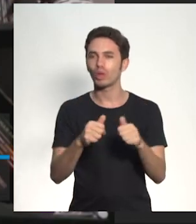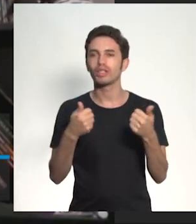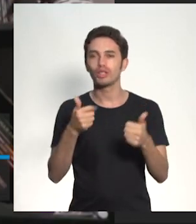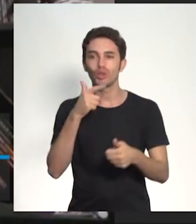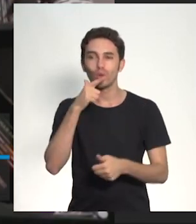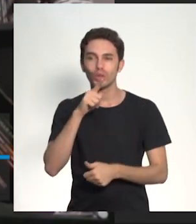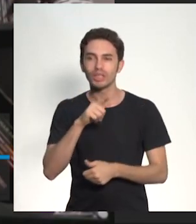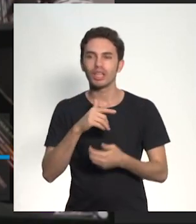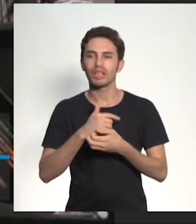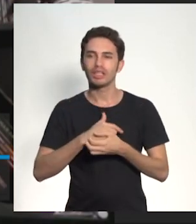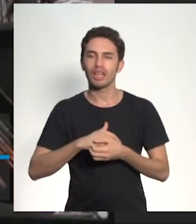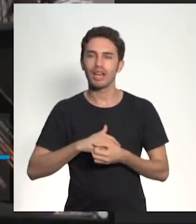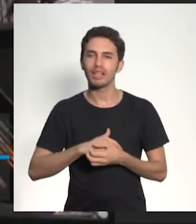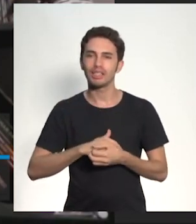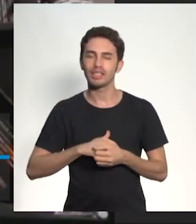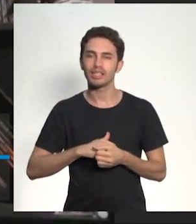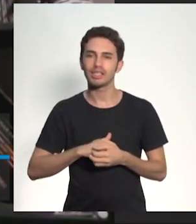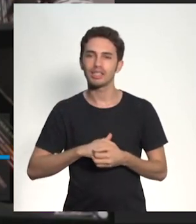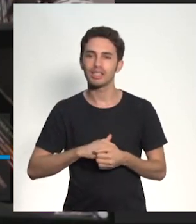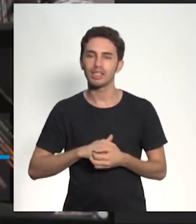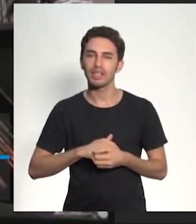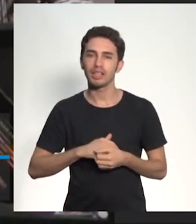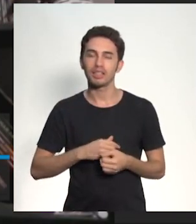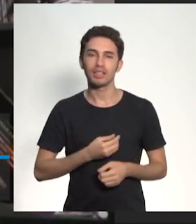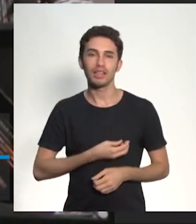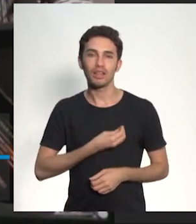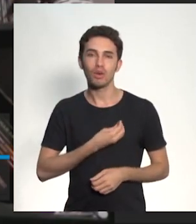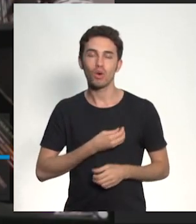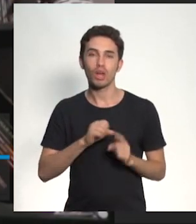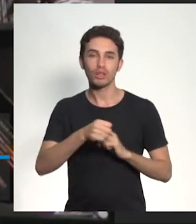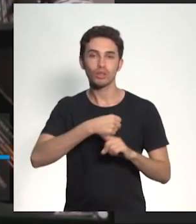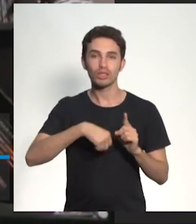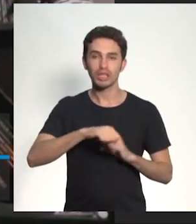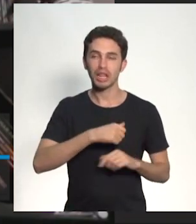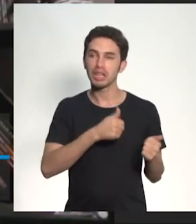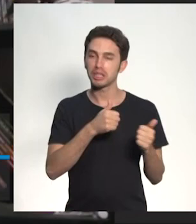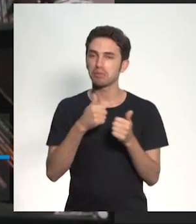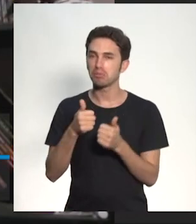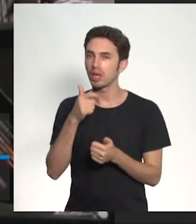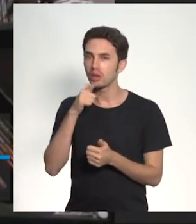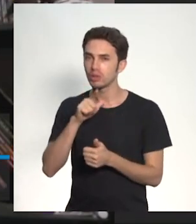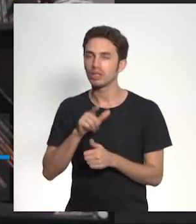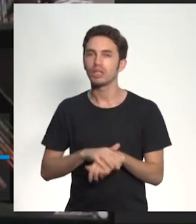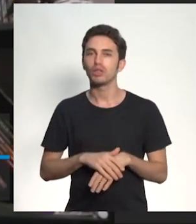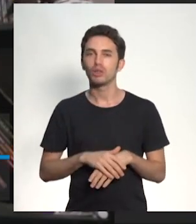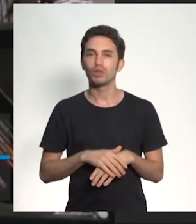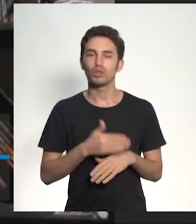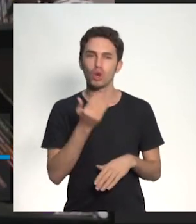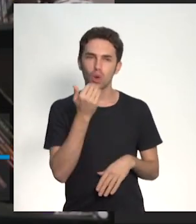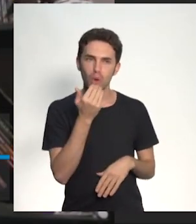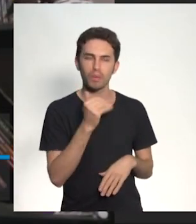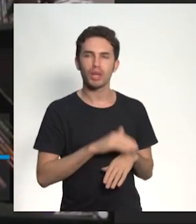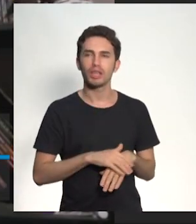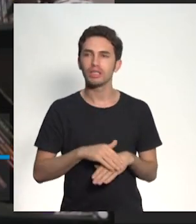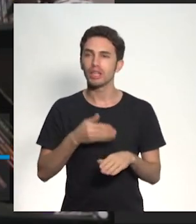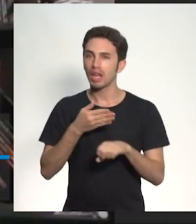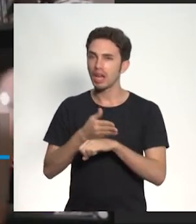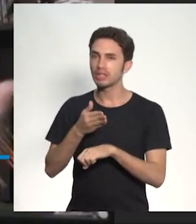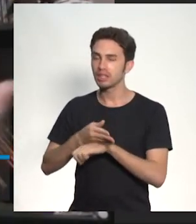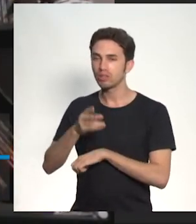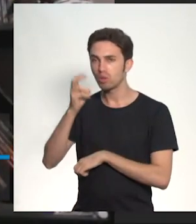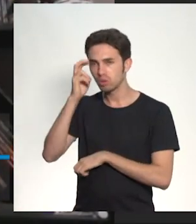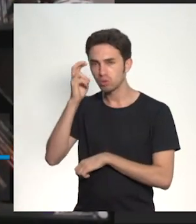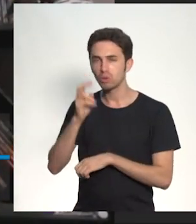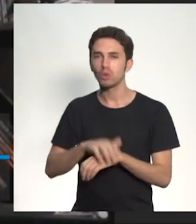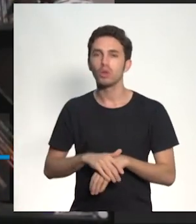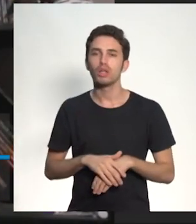condições mínimas, né, de bem-estar social, de poder comer, de poder se divertir, de ter acesso à cultura, de ter acesso a